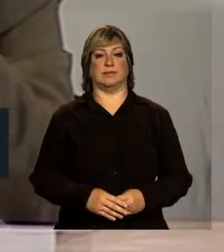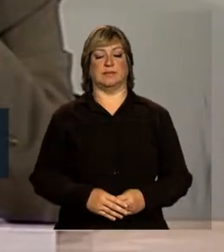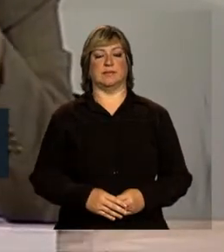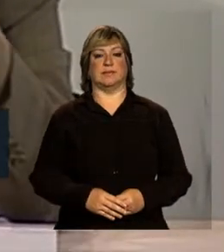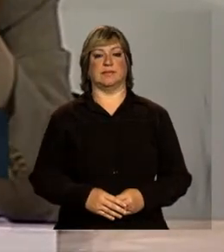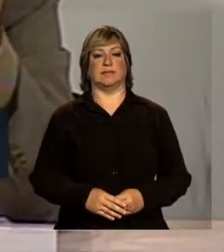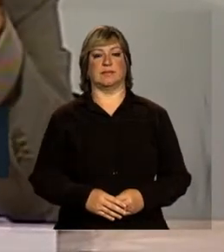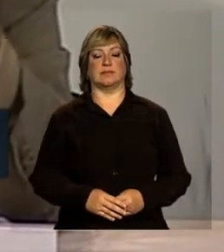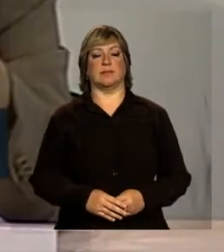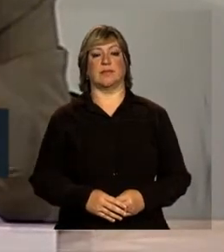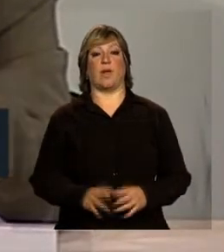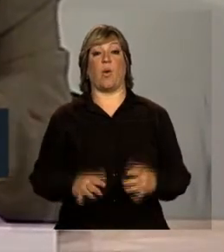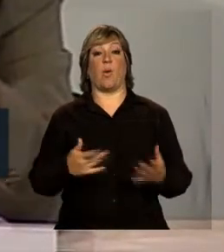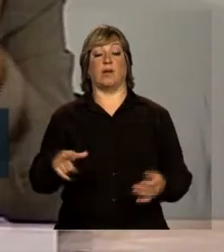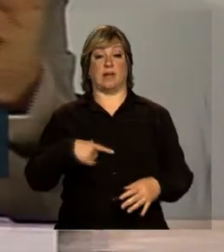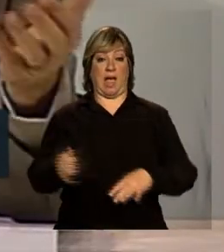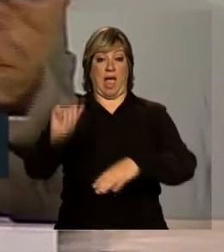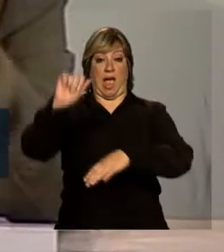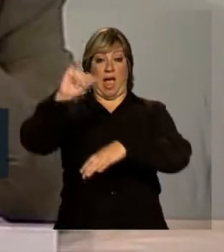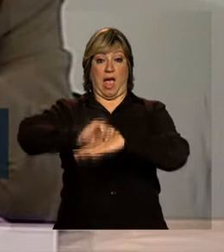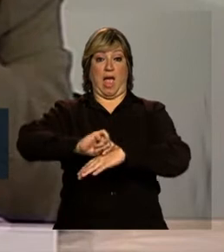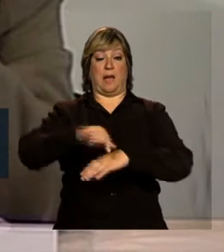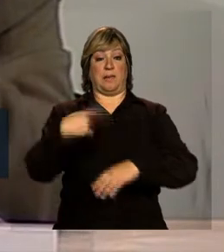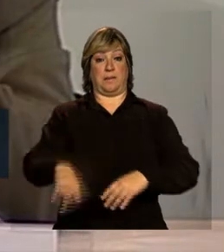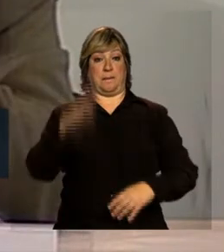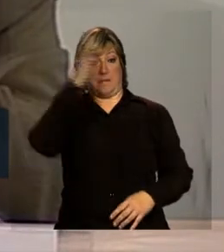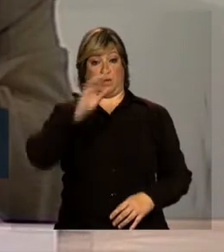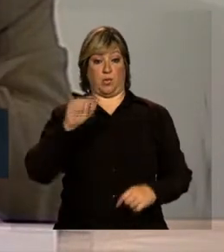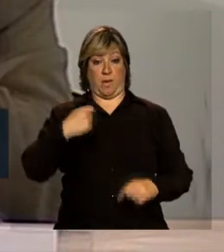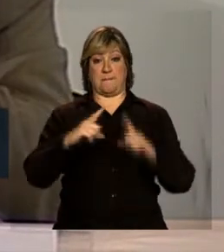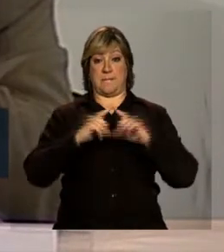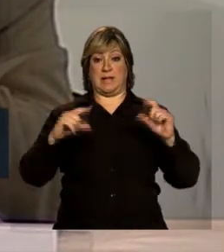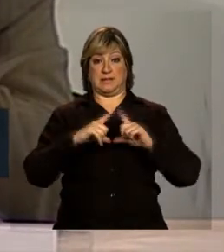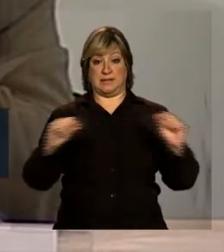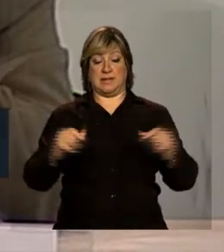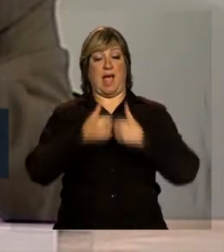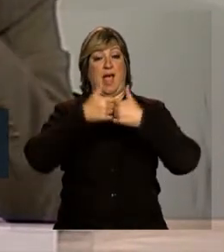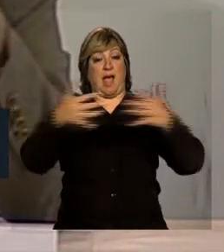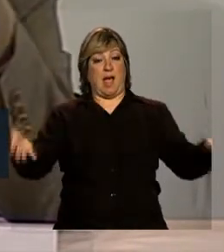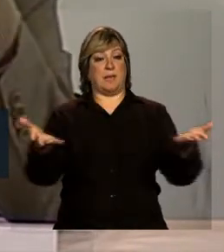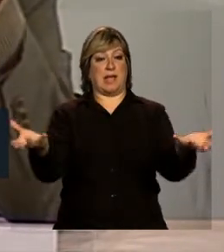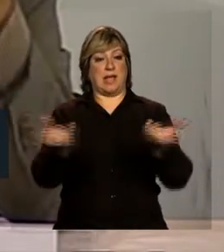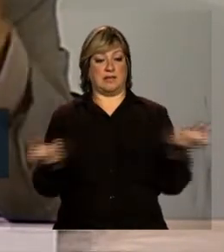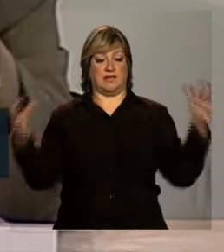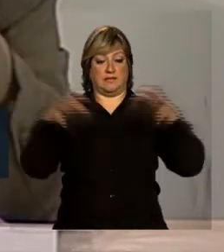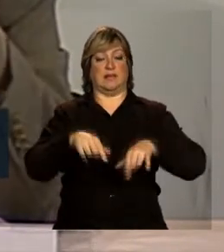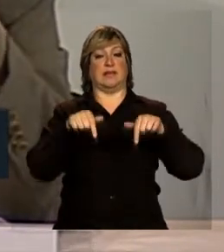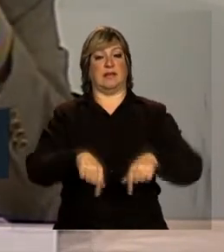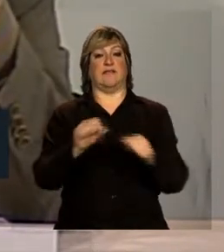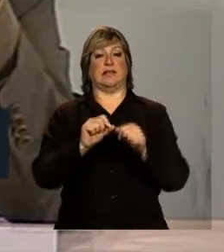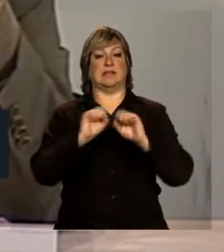quando a capital do país abre espaço dentro do Museu da República para